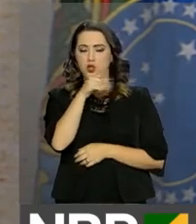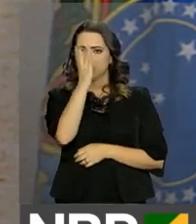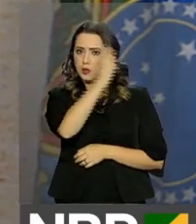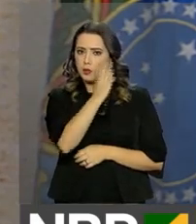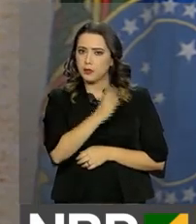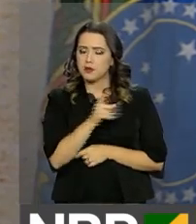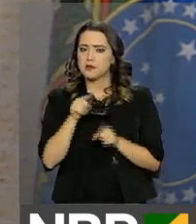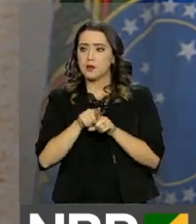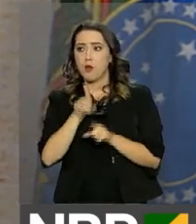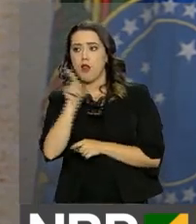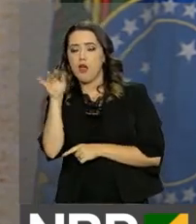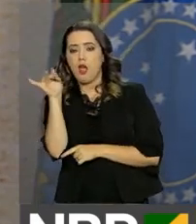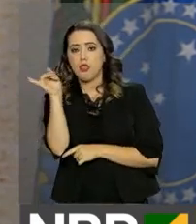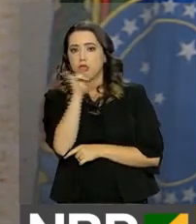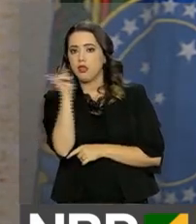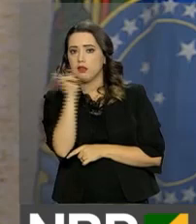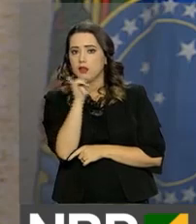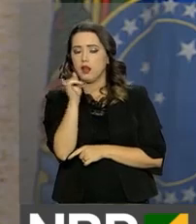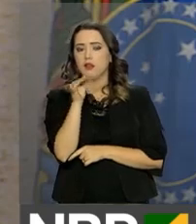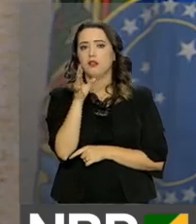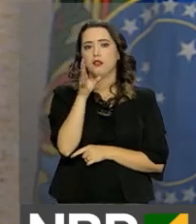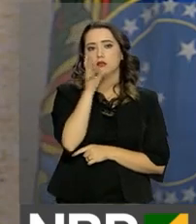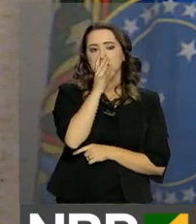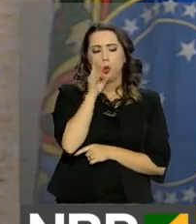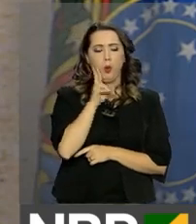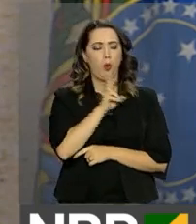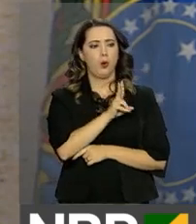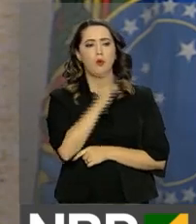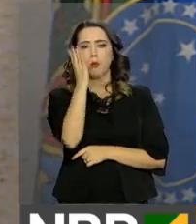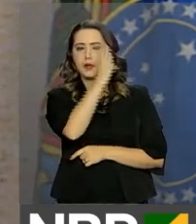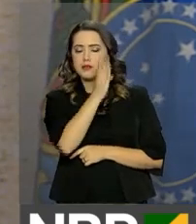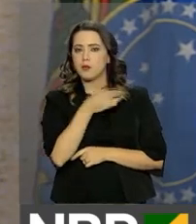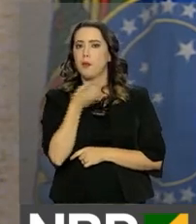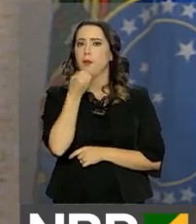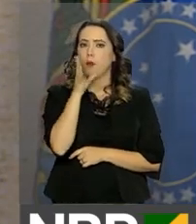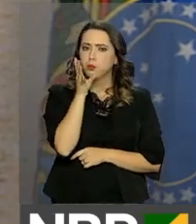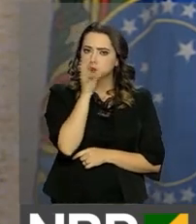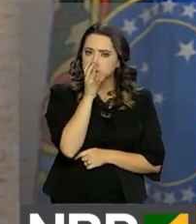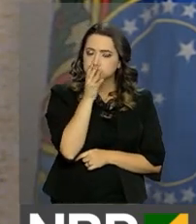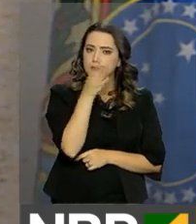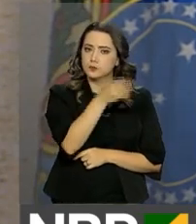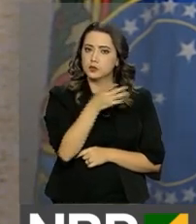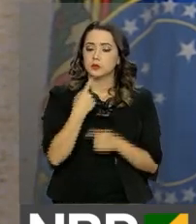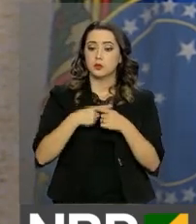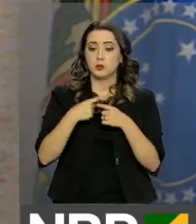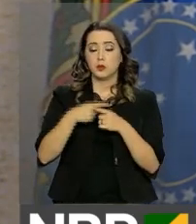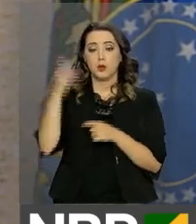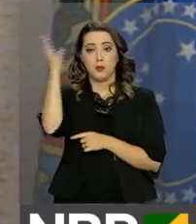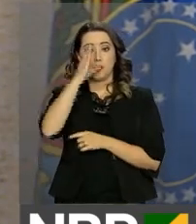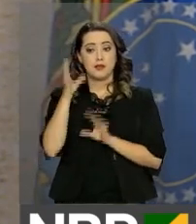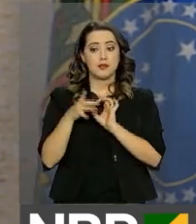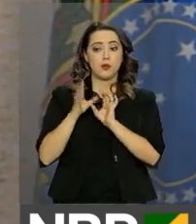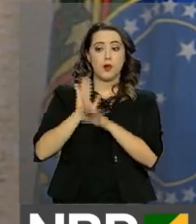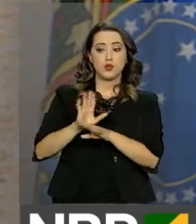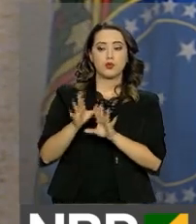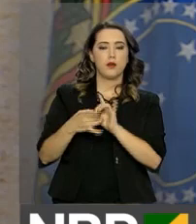os pracinhas, convenhamos, ajudaram a libertar. Eu até muito